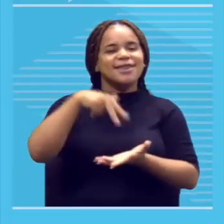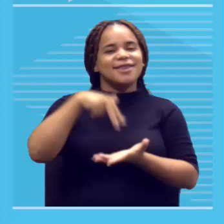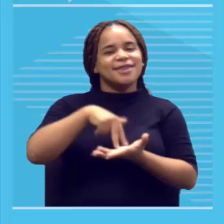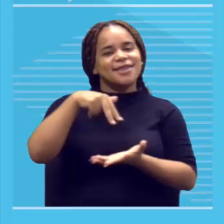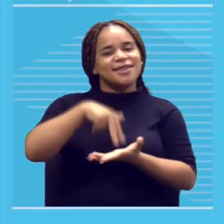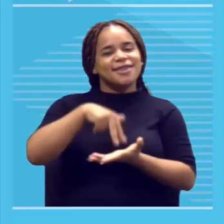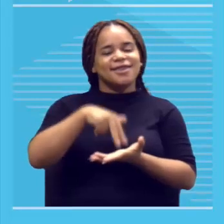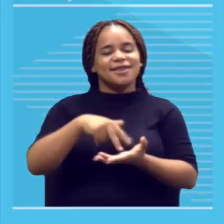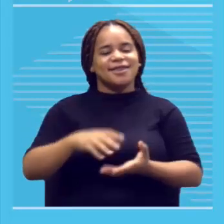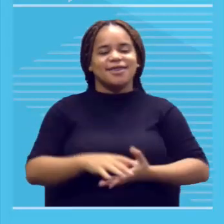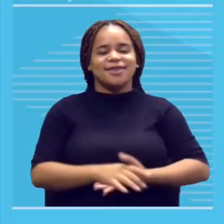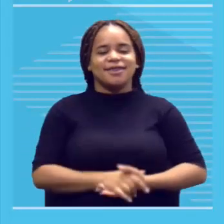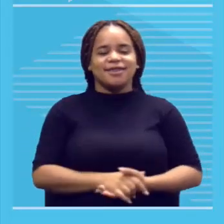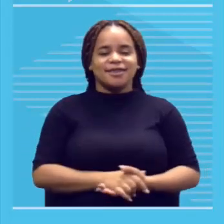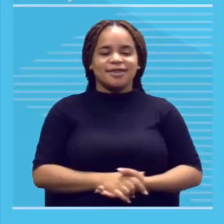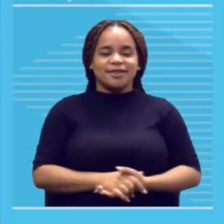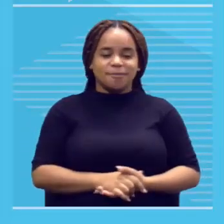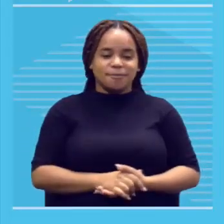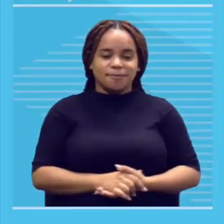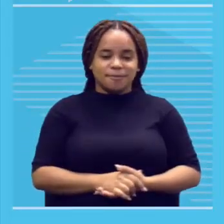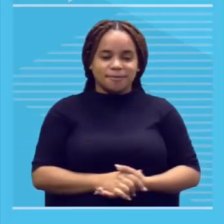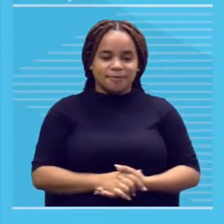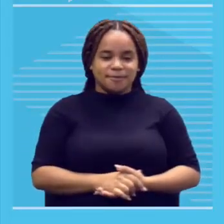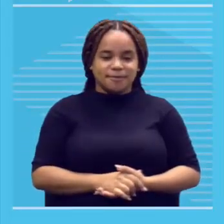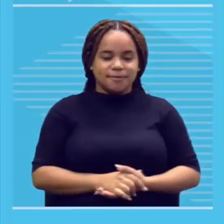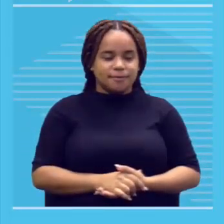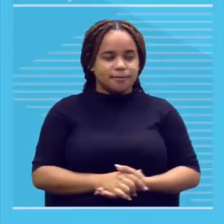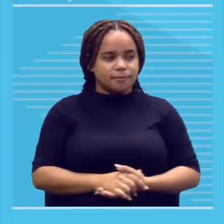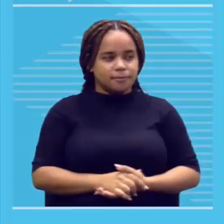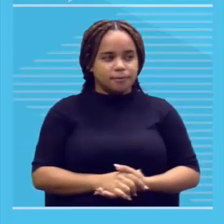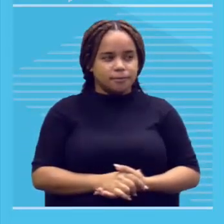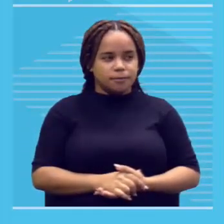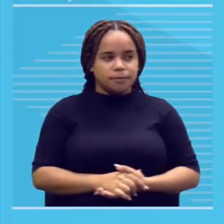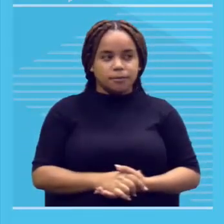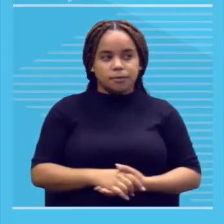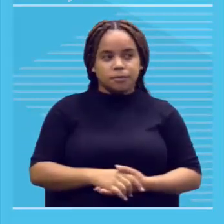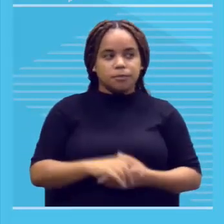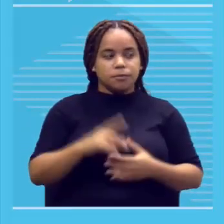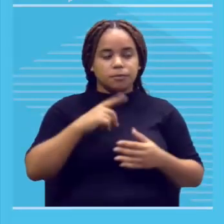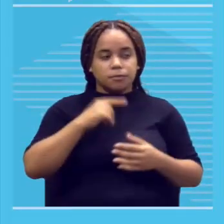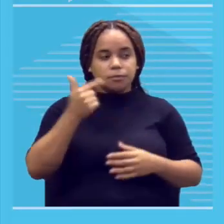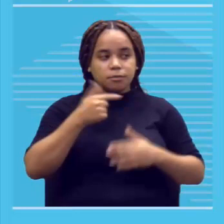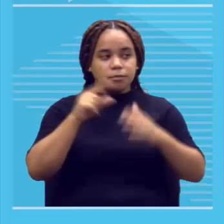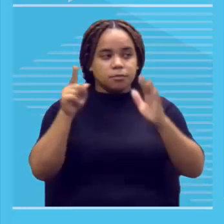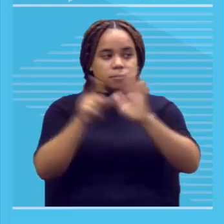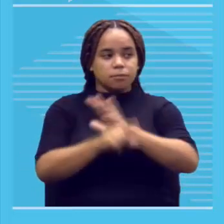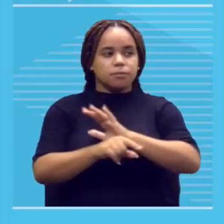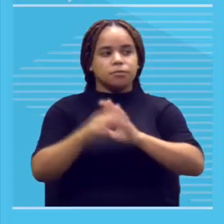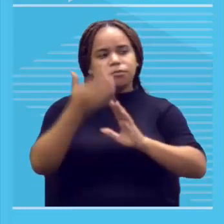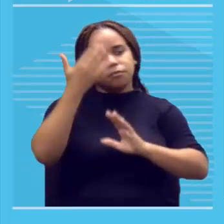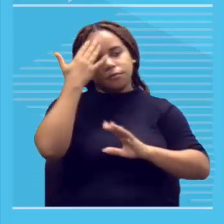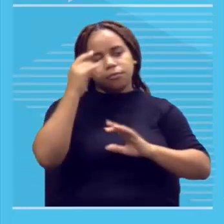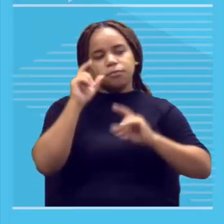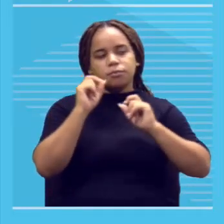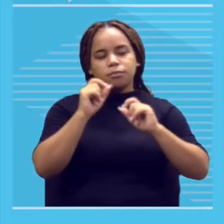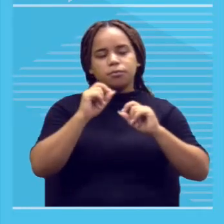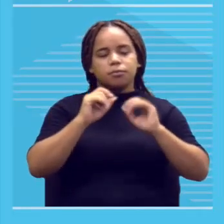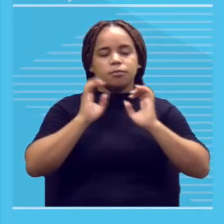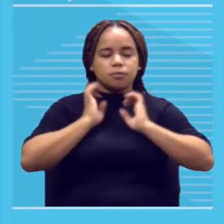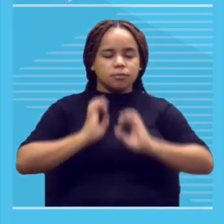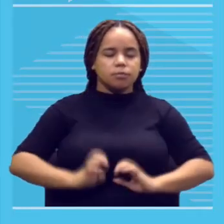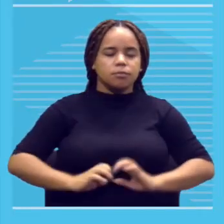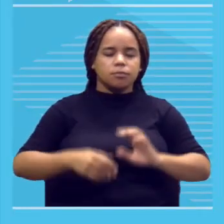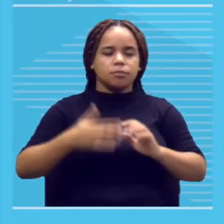comemorar segunda bom sabemos que o princípio ético do